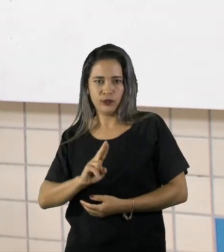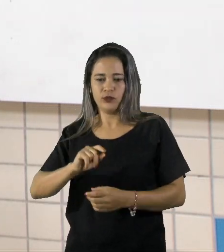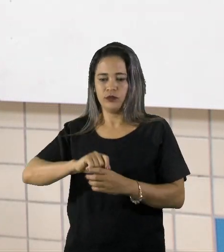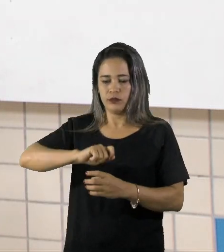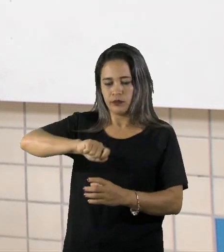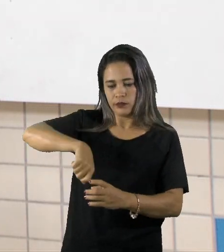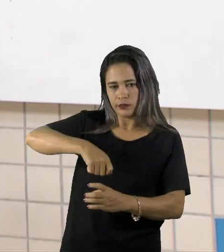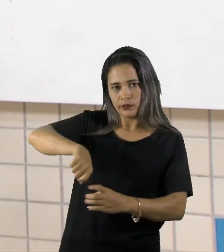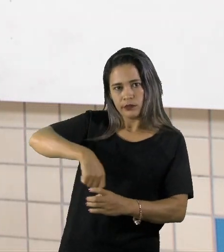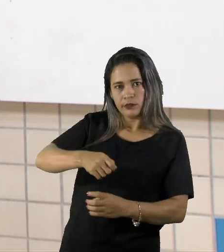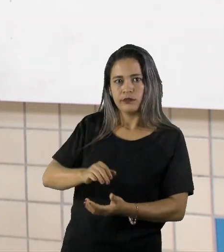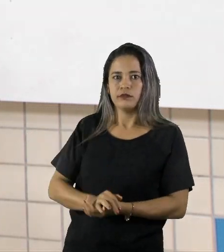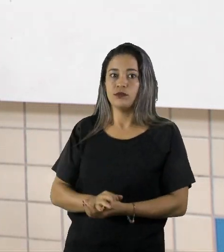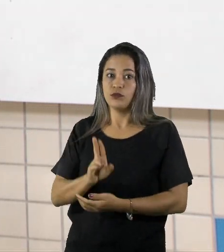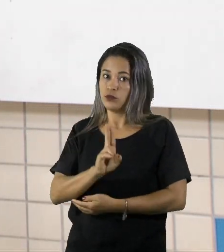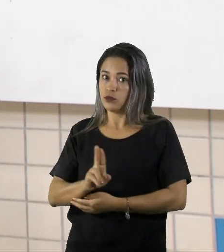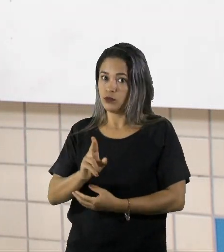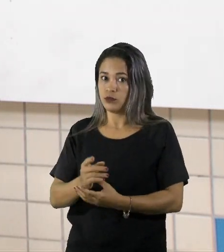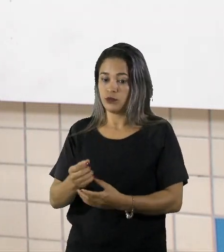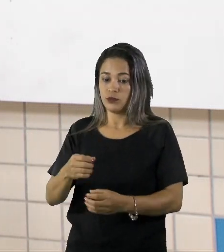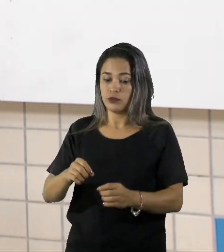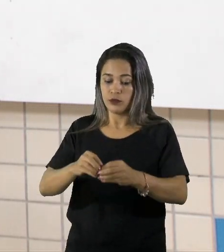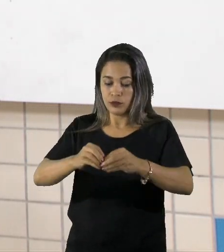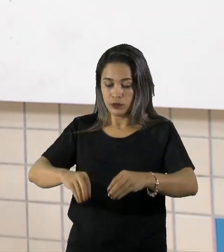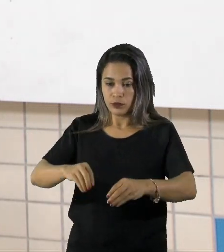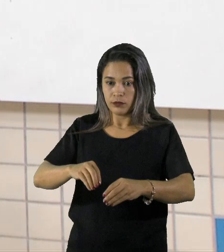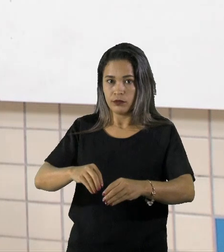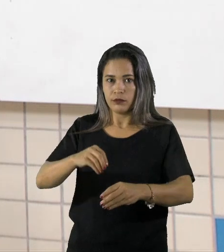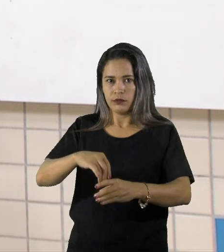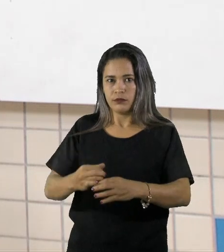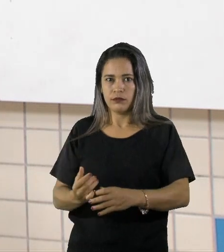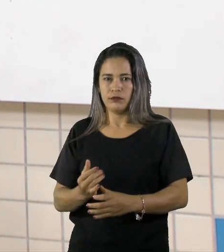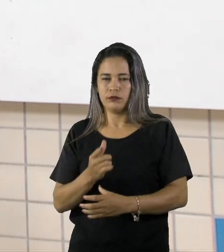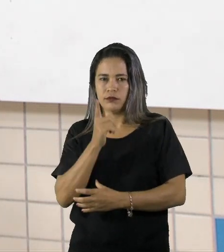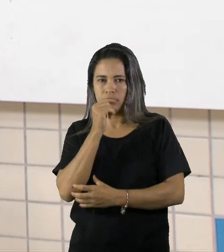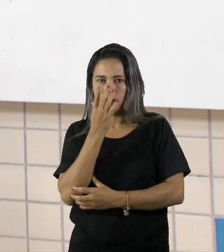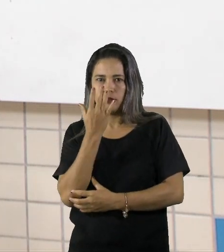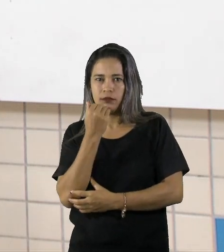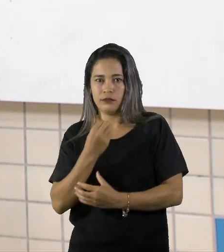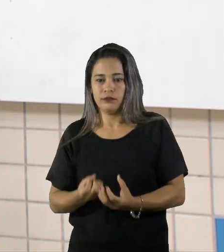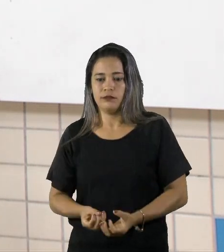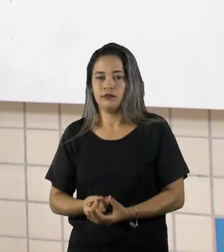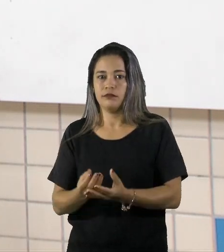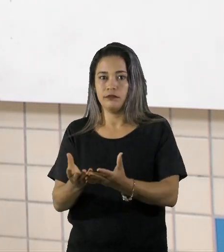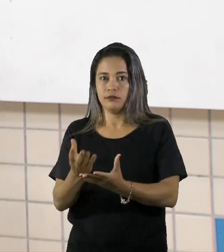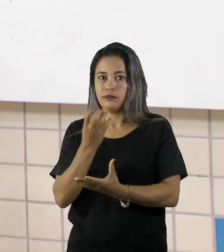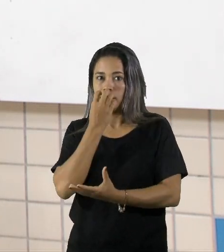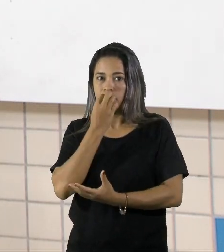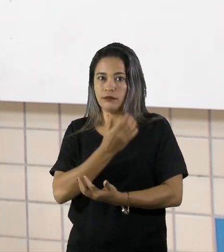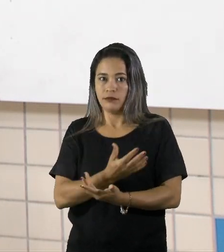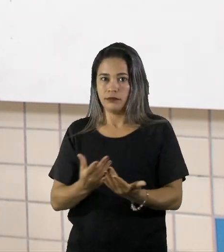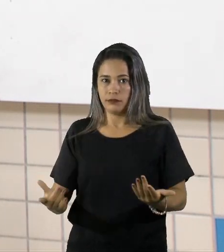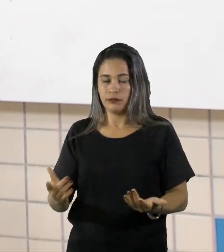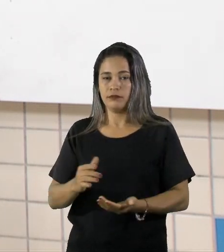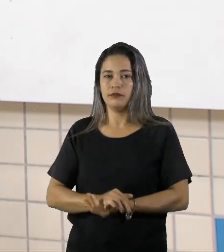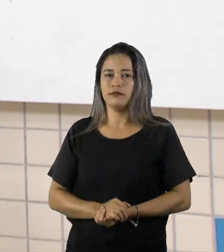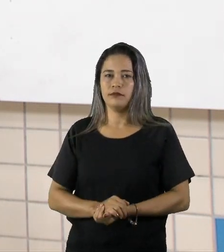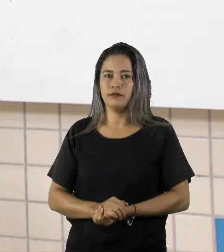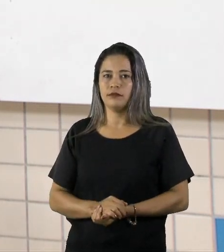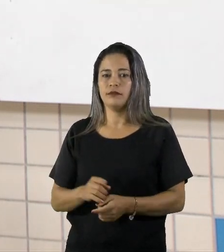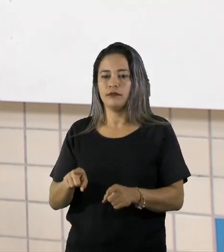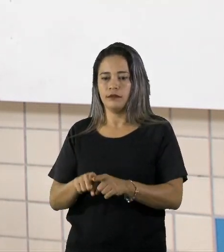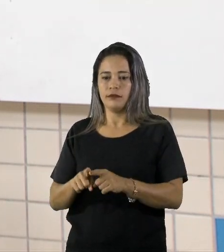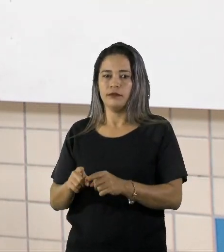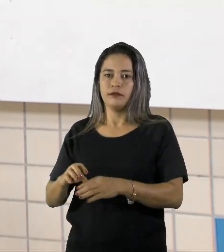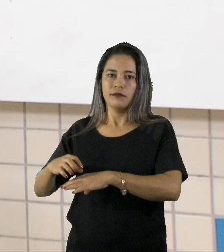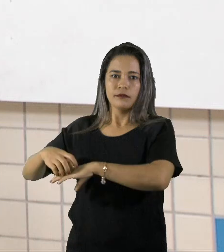nós usamos água para plantar a nossa comida, para dar aos animais, nós usamos água no